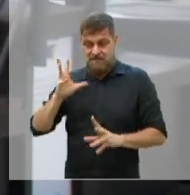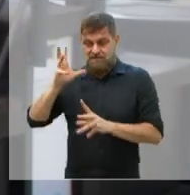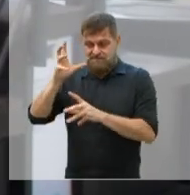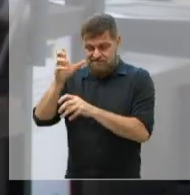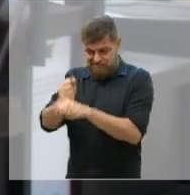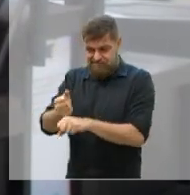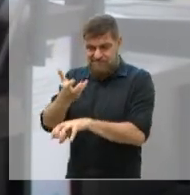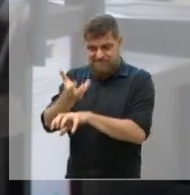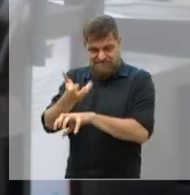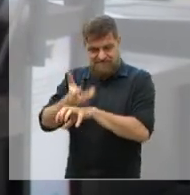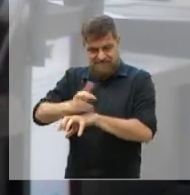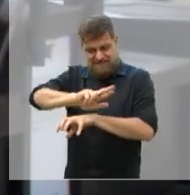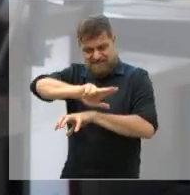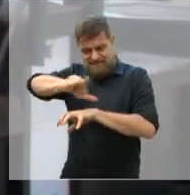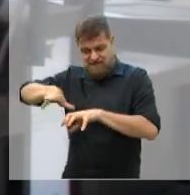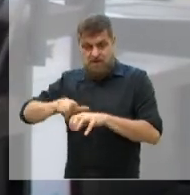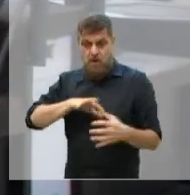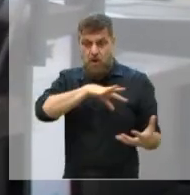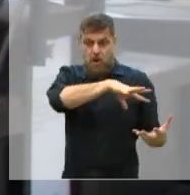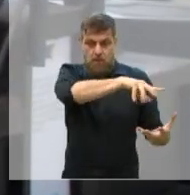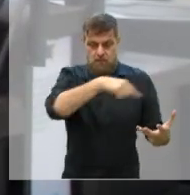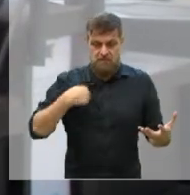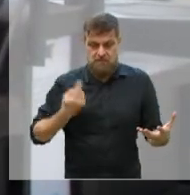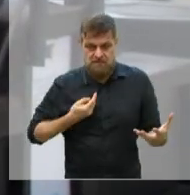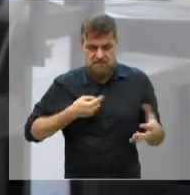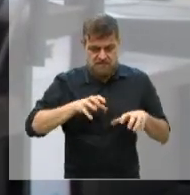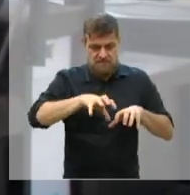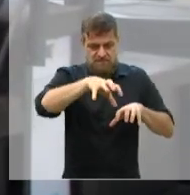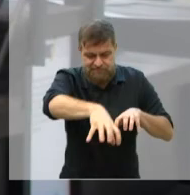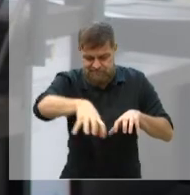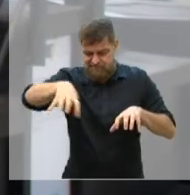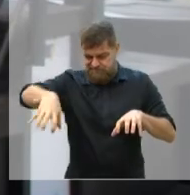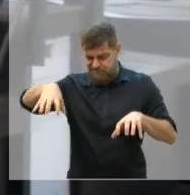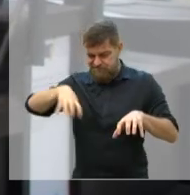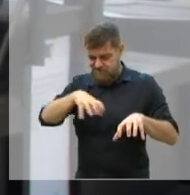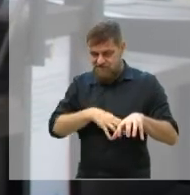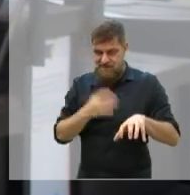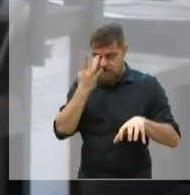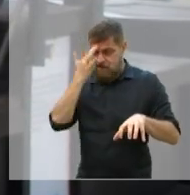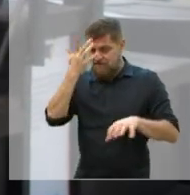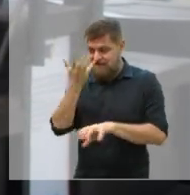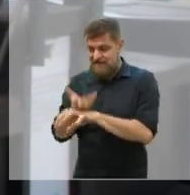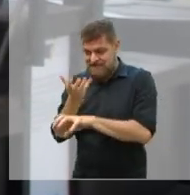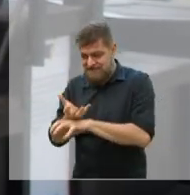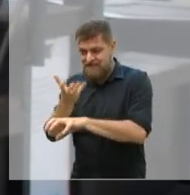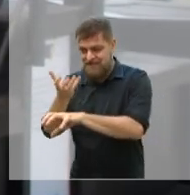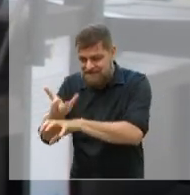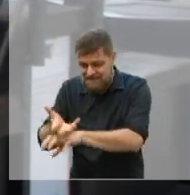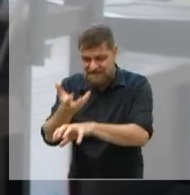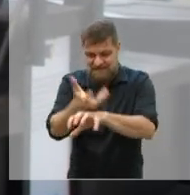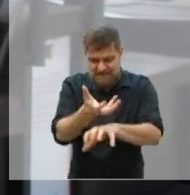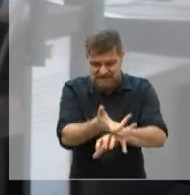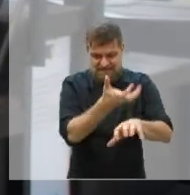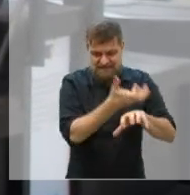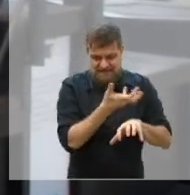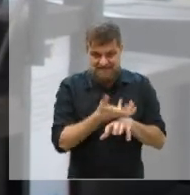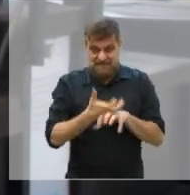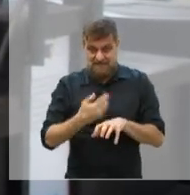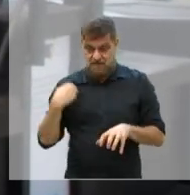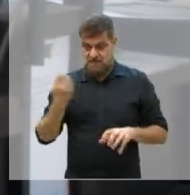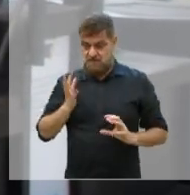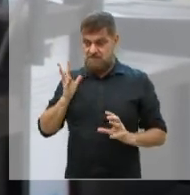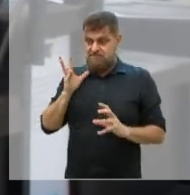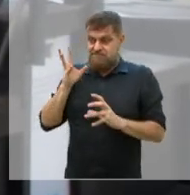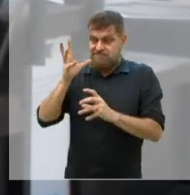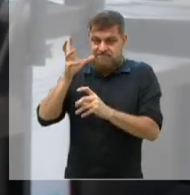coisas todas, né? Porque afinal o mundo é um só. A gente aqui divide em caixinhas, meio para facilitar o estudo, né? A compreensão. Mas quando a gente